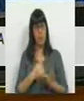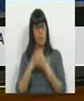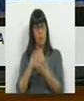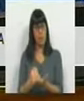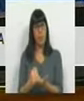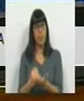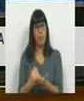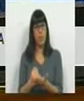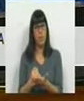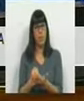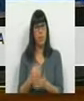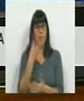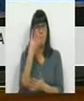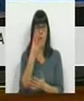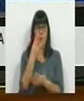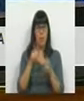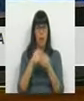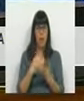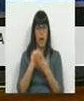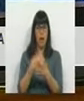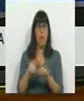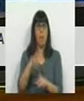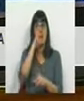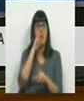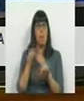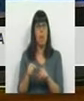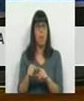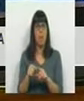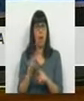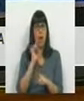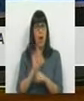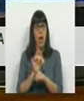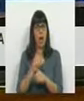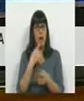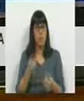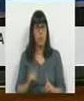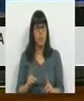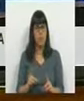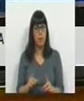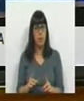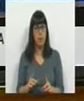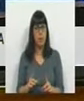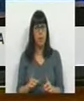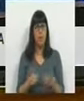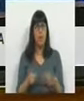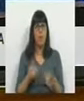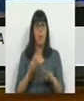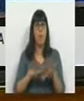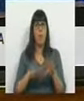apoiam, os quatro partidos que o apoiam este Governo, ainda não perceberam, muito ou então